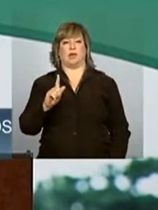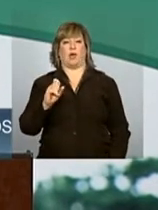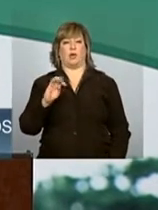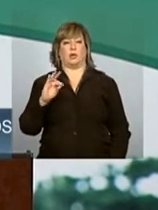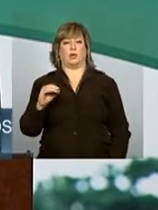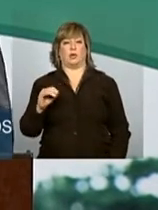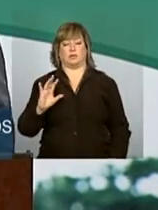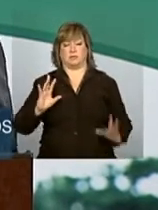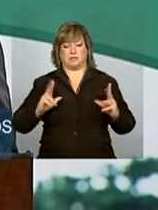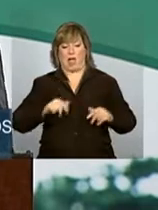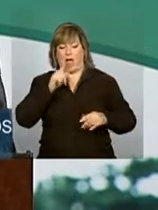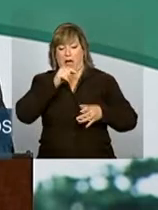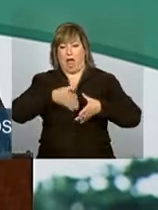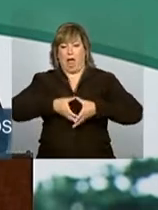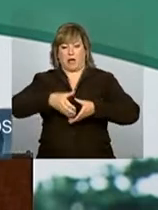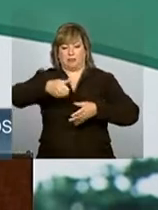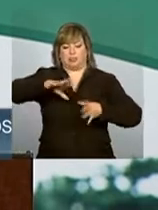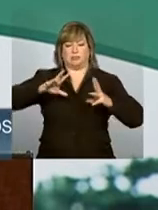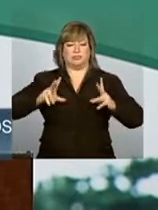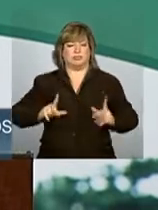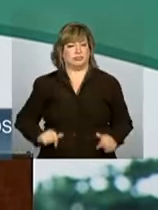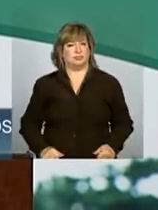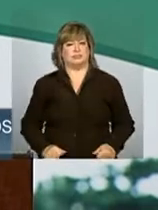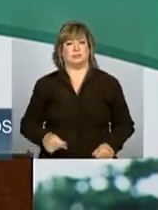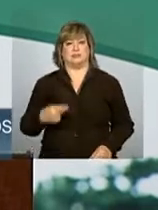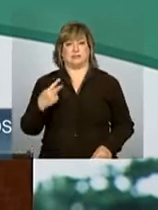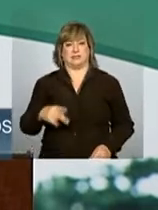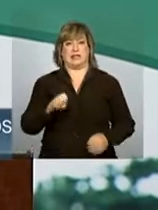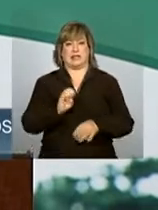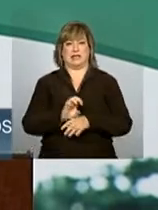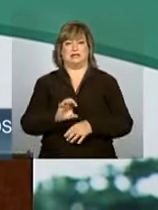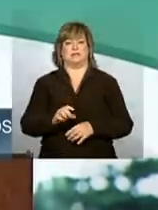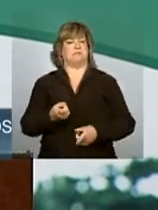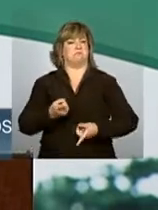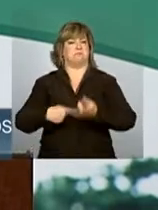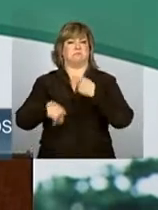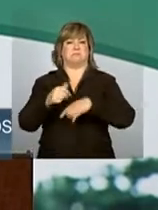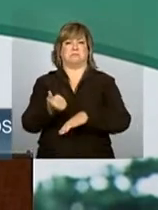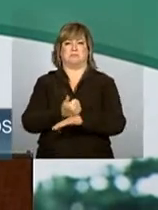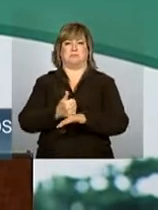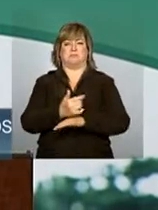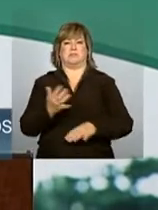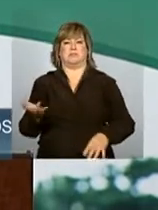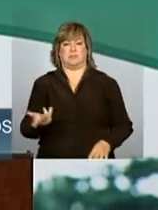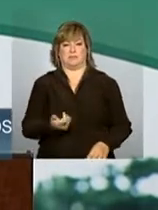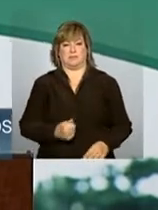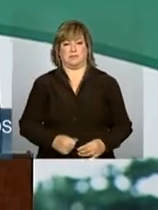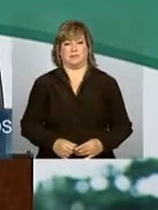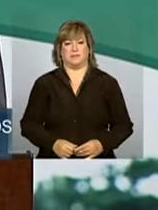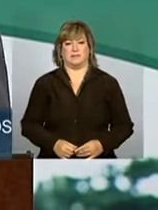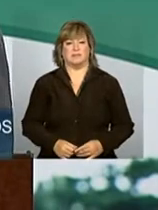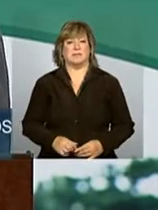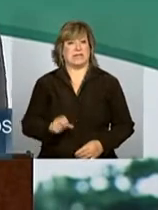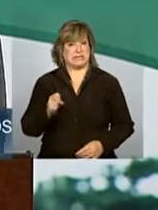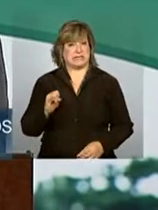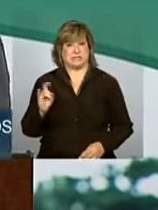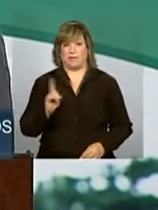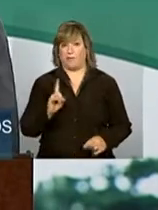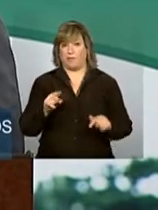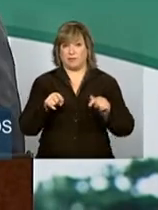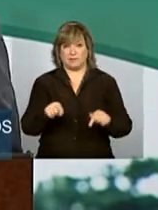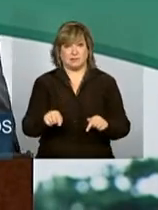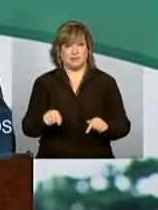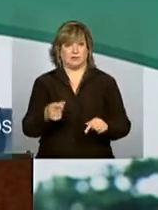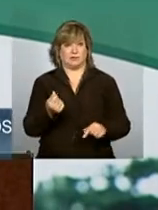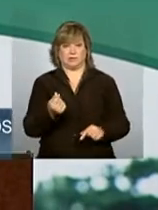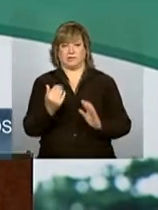Rondônia. É um salto extraordinário, fantástico. Se não fossem esses recursos e esses